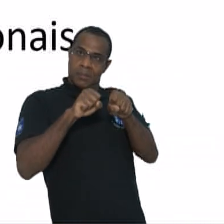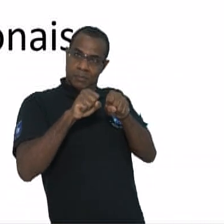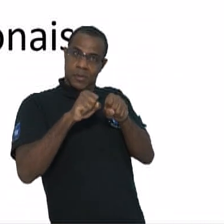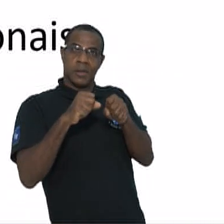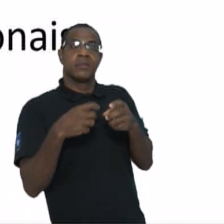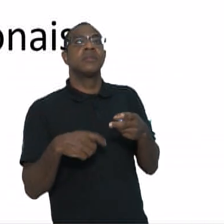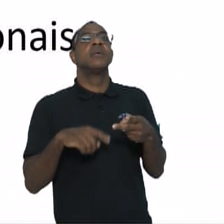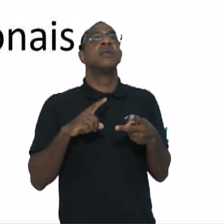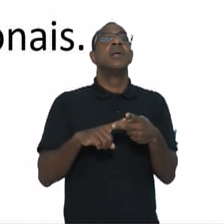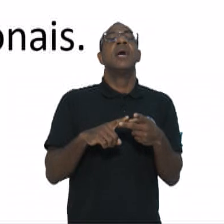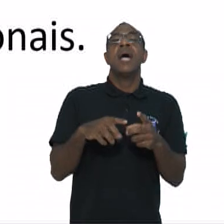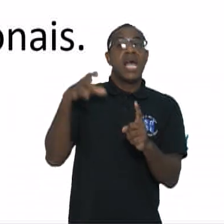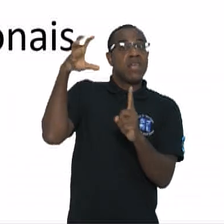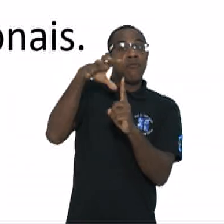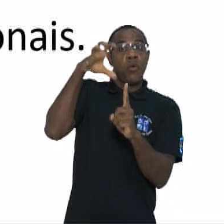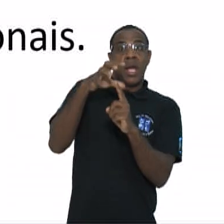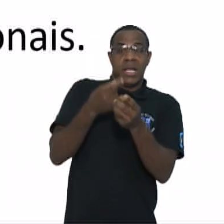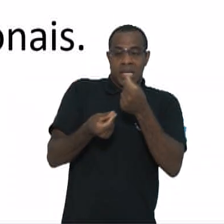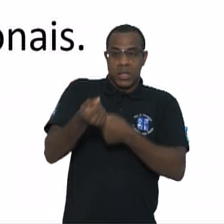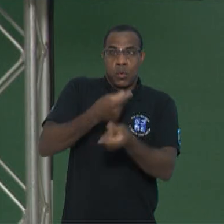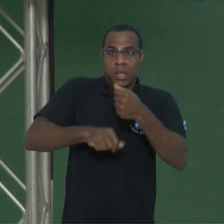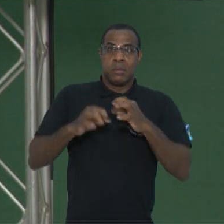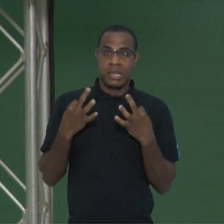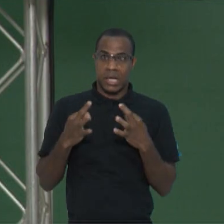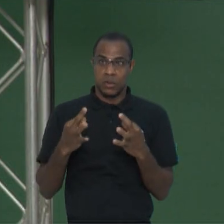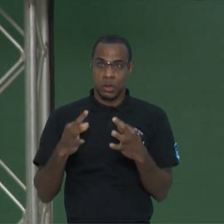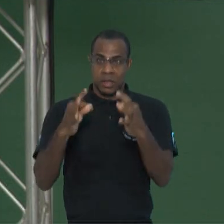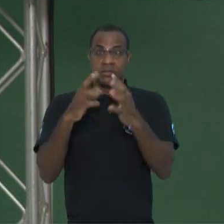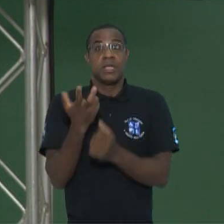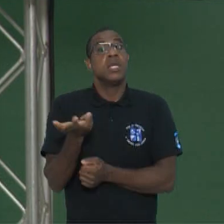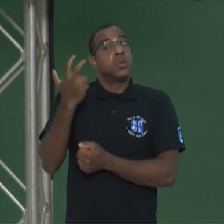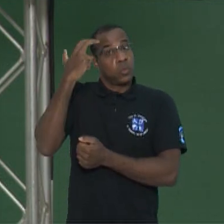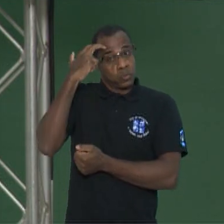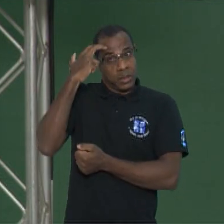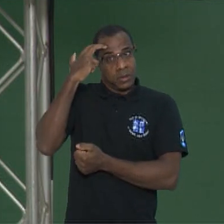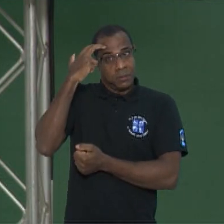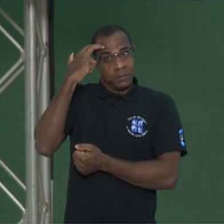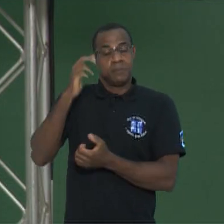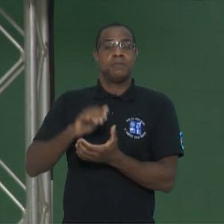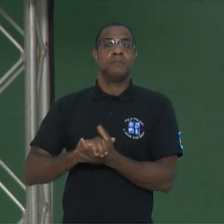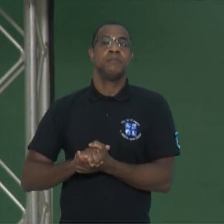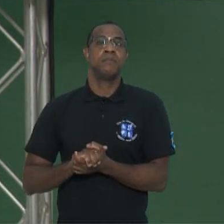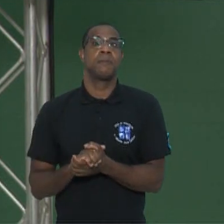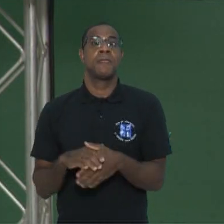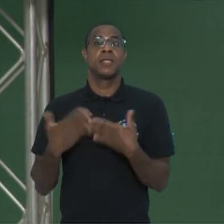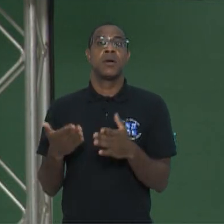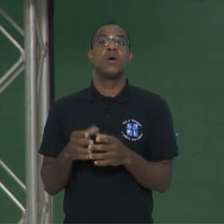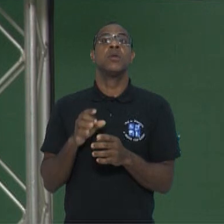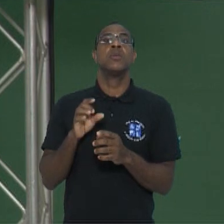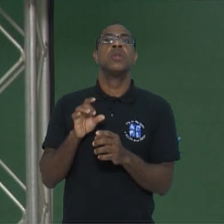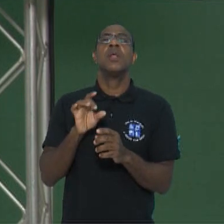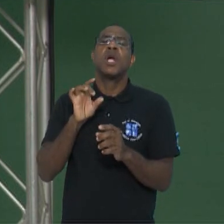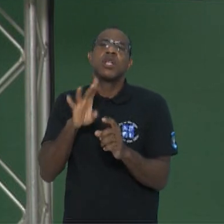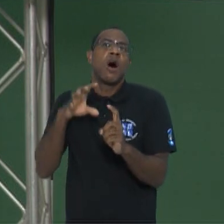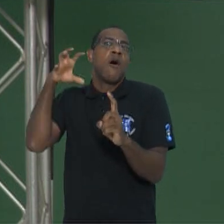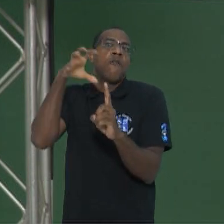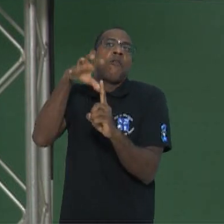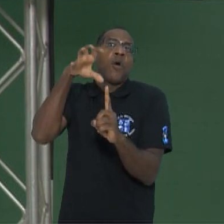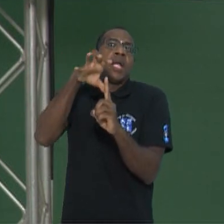características, influência econômica, tecnológica, científica e cultural. Então, não há influência somente em um